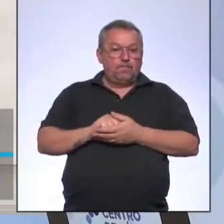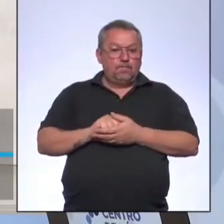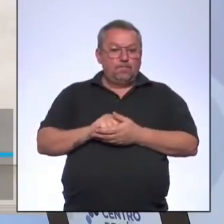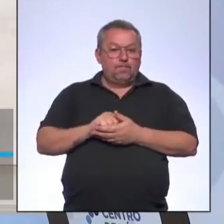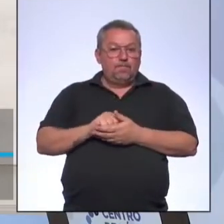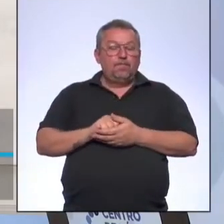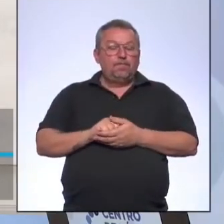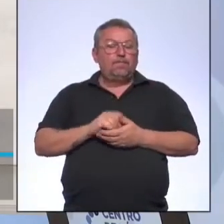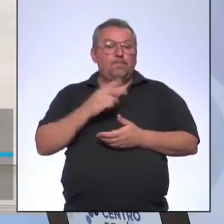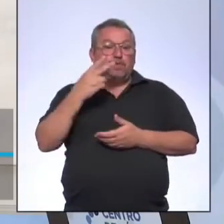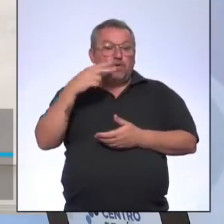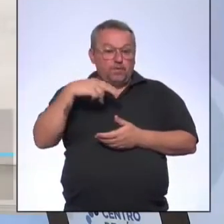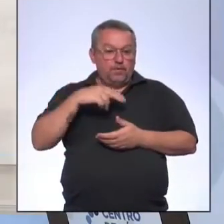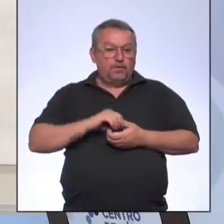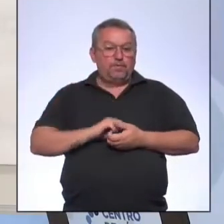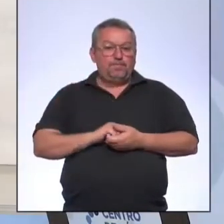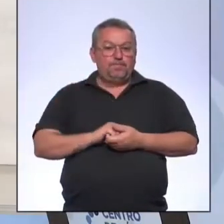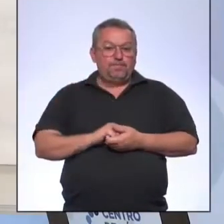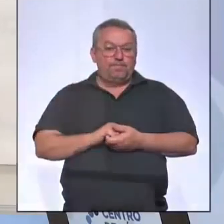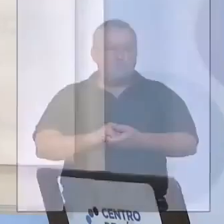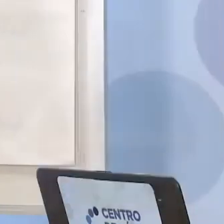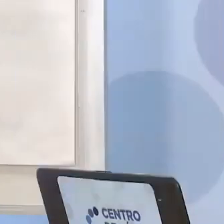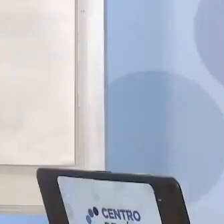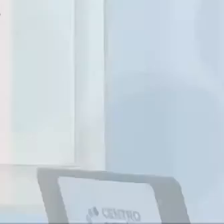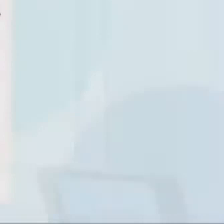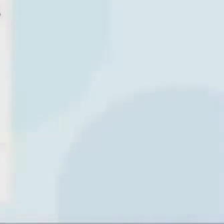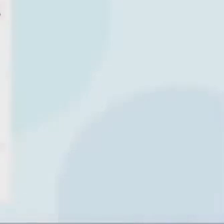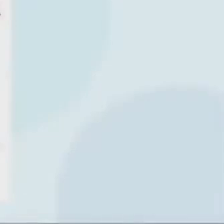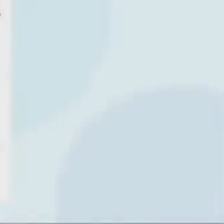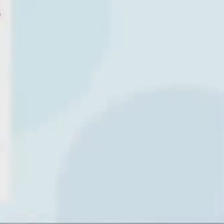See you later, nos vemos daqui a pouco.